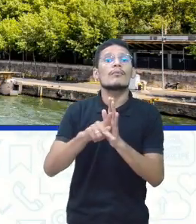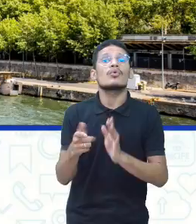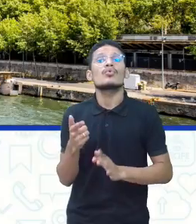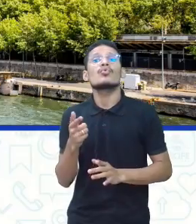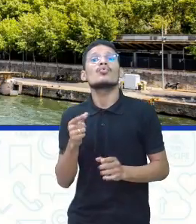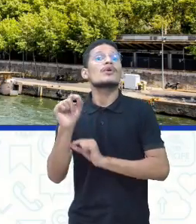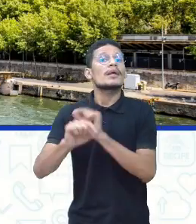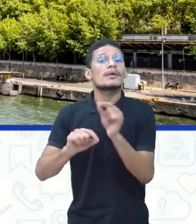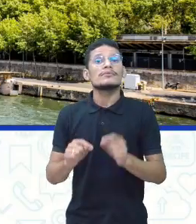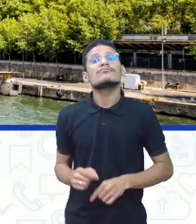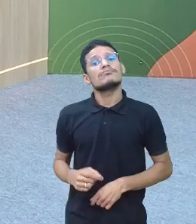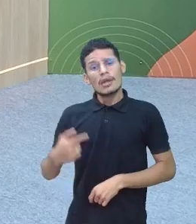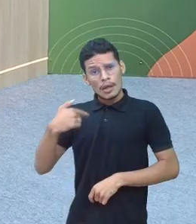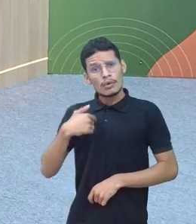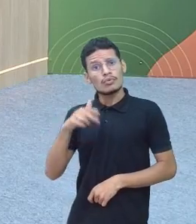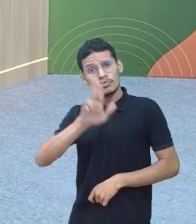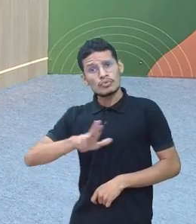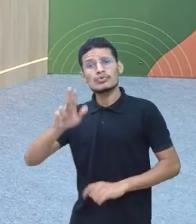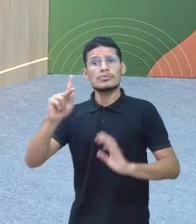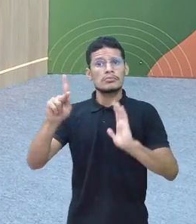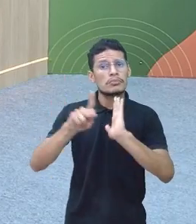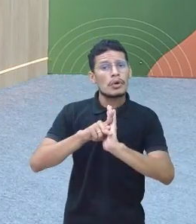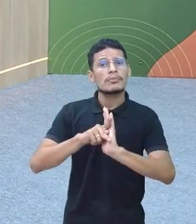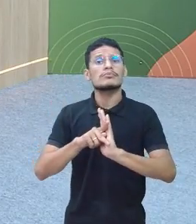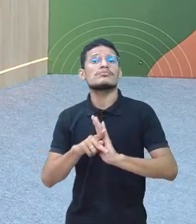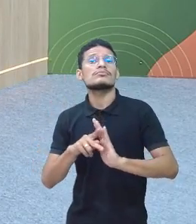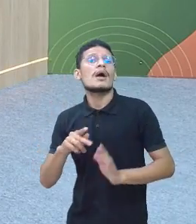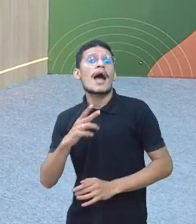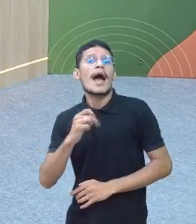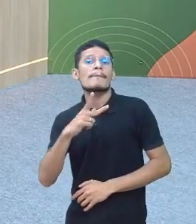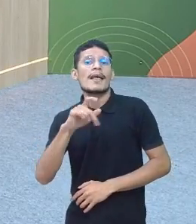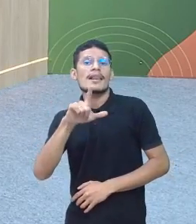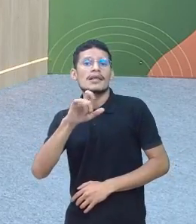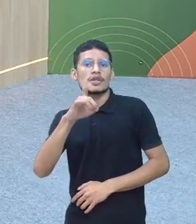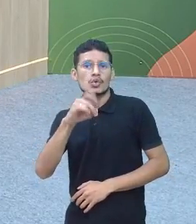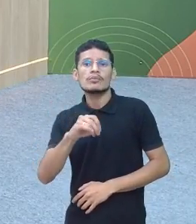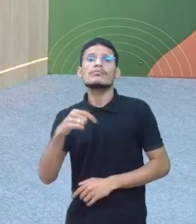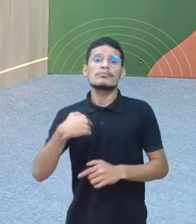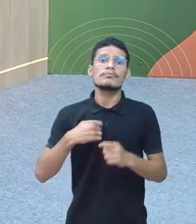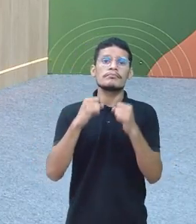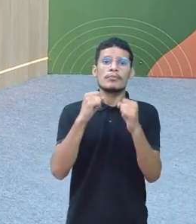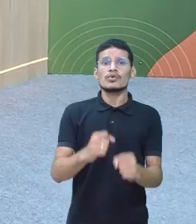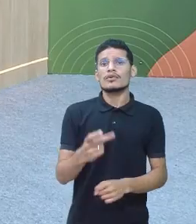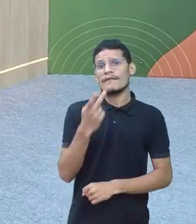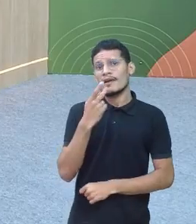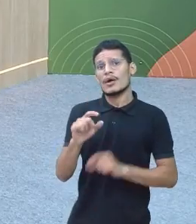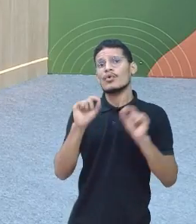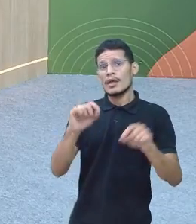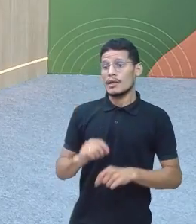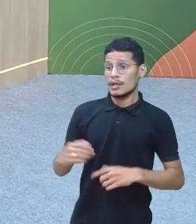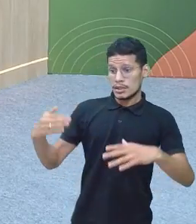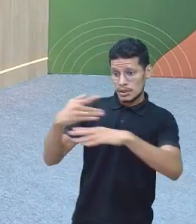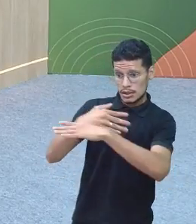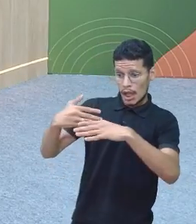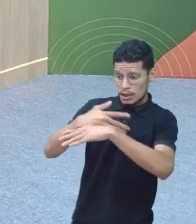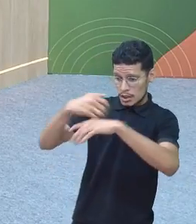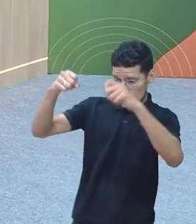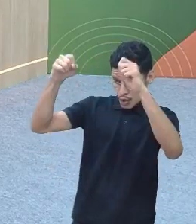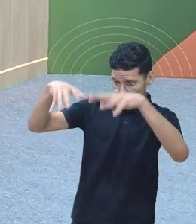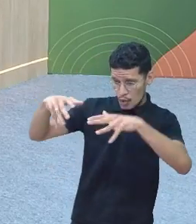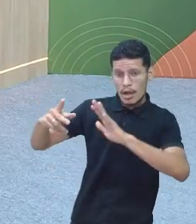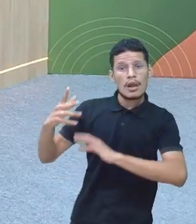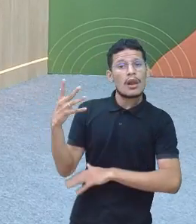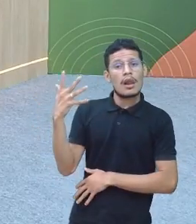um apelido, um jeito de chamar que todo mundo conhece. Então, eu posso falar que a Cidade Luz é linda. Cidade Luz é